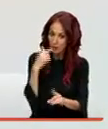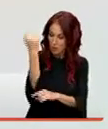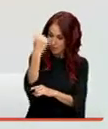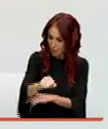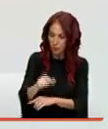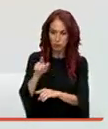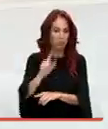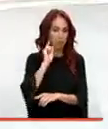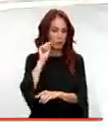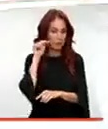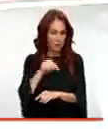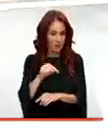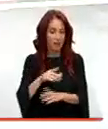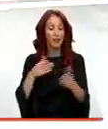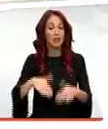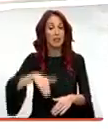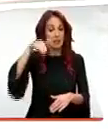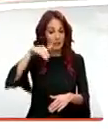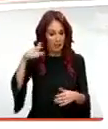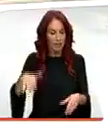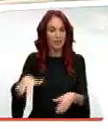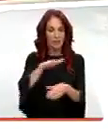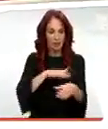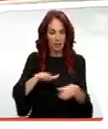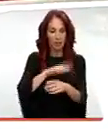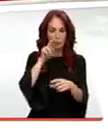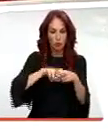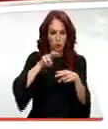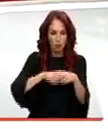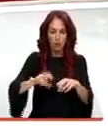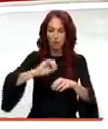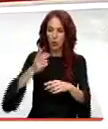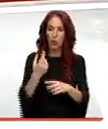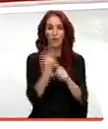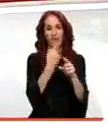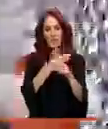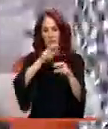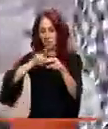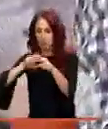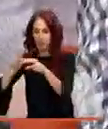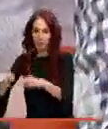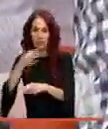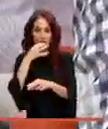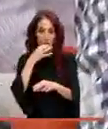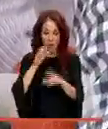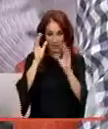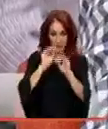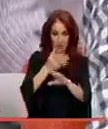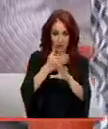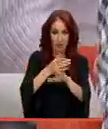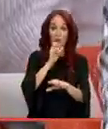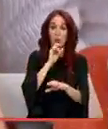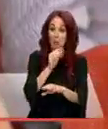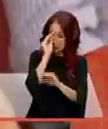parece fundamental porque é nesta idade e no âmbito exemplo uma disciplina ou de um conjunto de disciplinas que evoca a educação sexual também